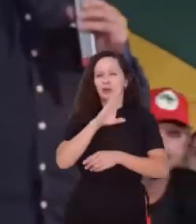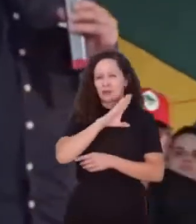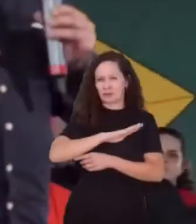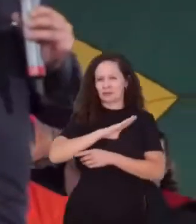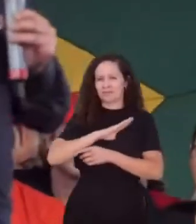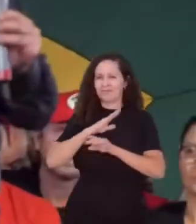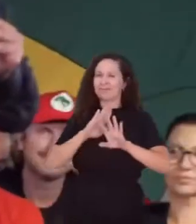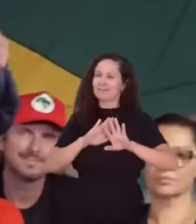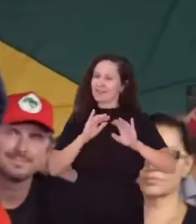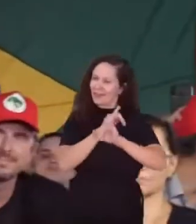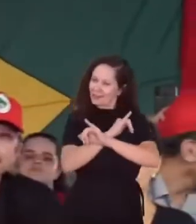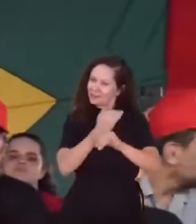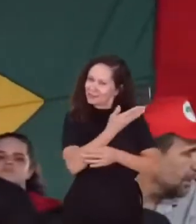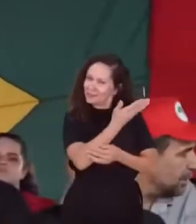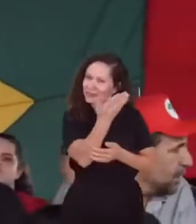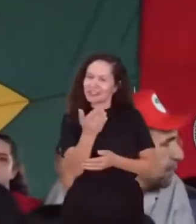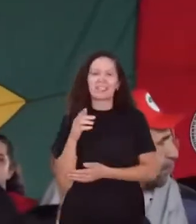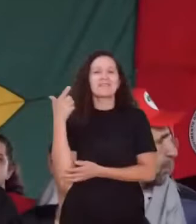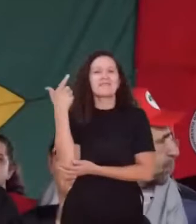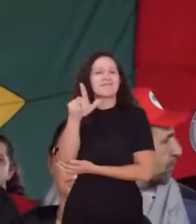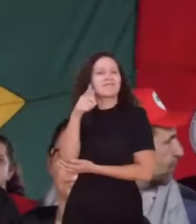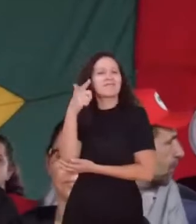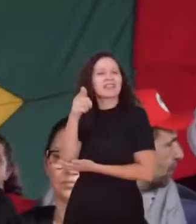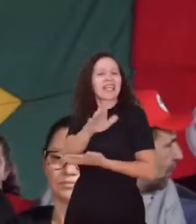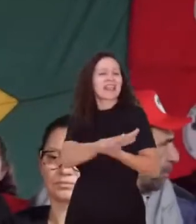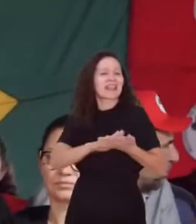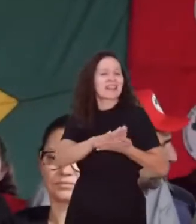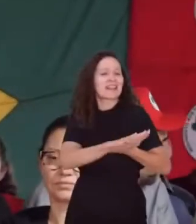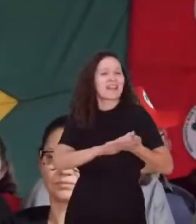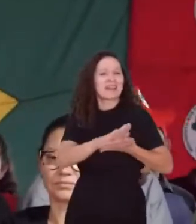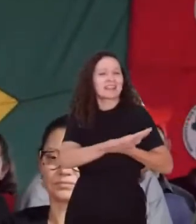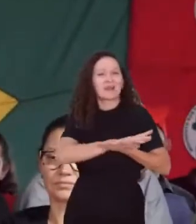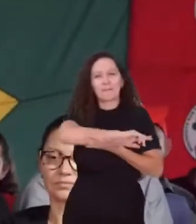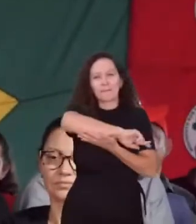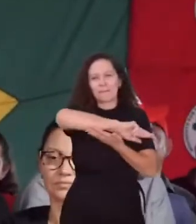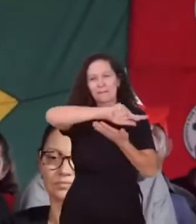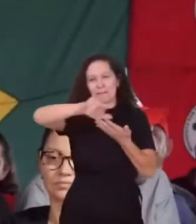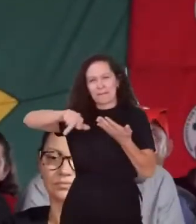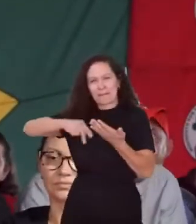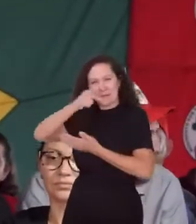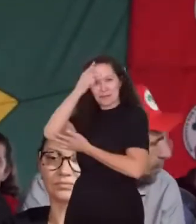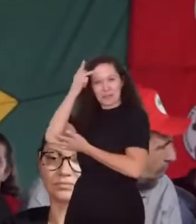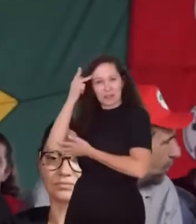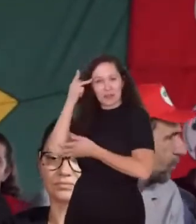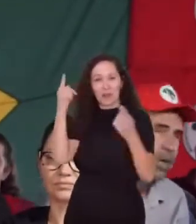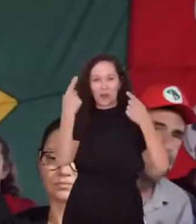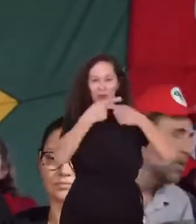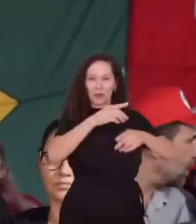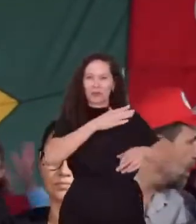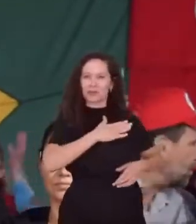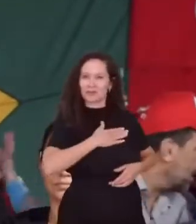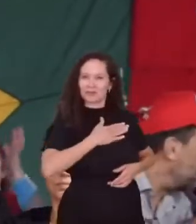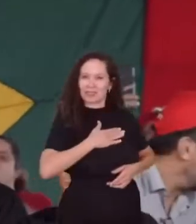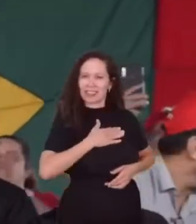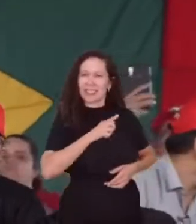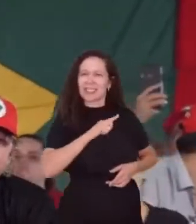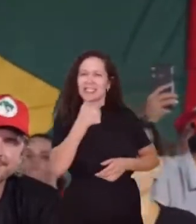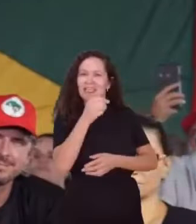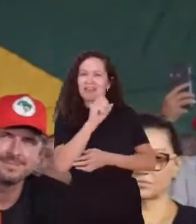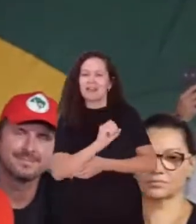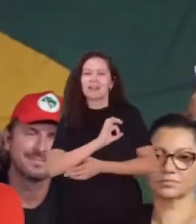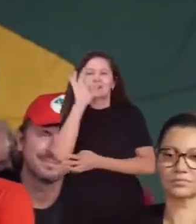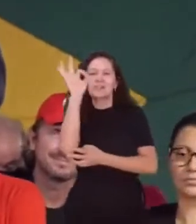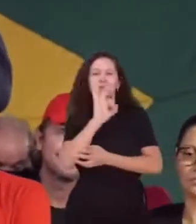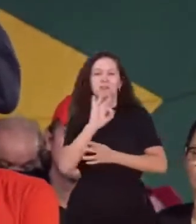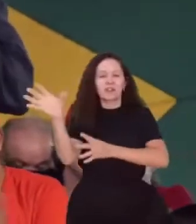tem nenhum dos concorrentes que entenda 10% da alma do povo brasileiro como eu